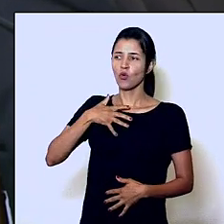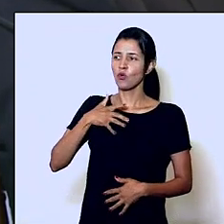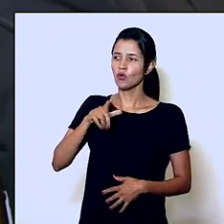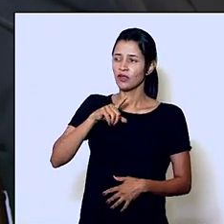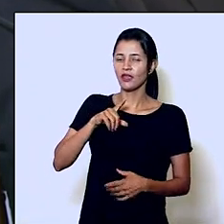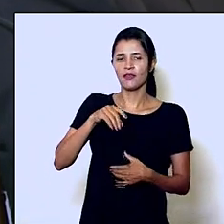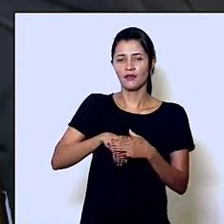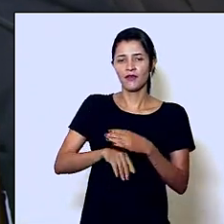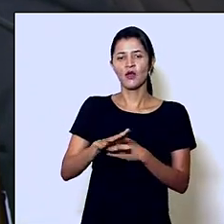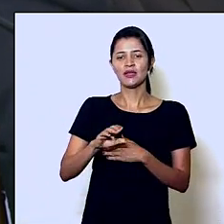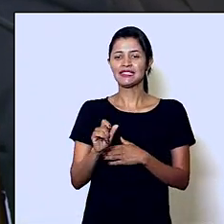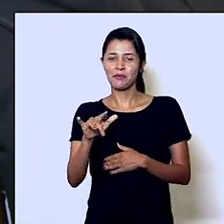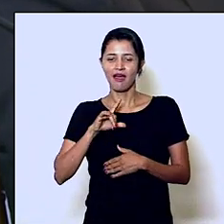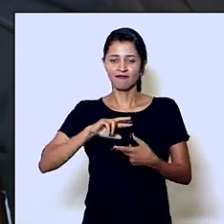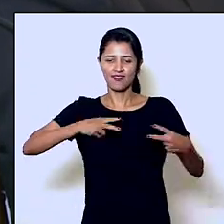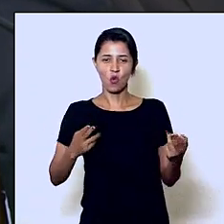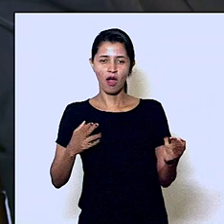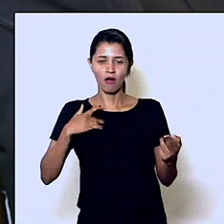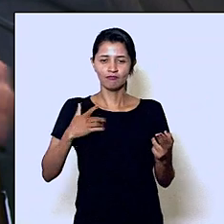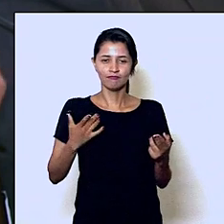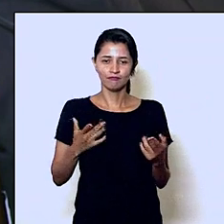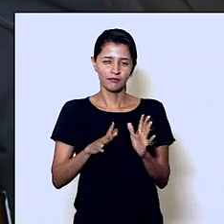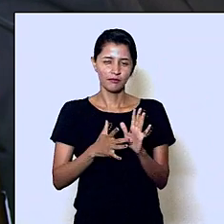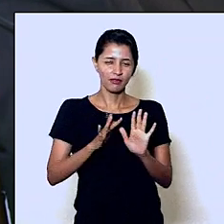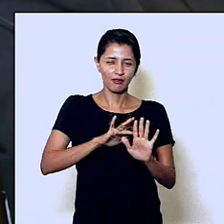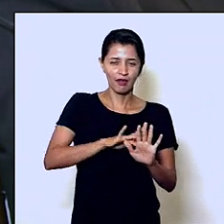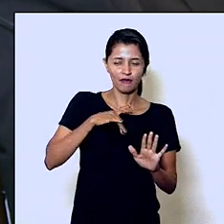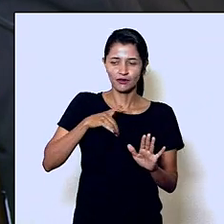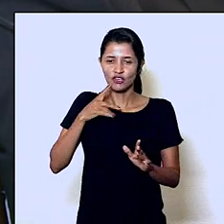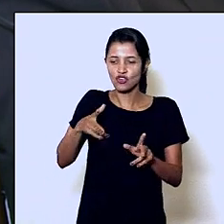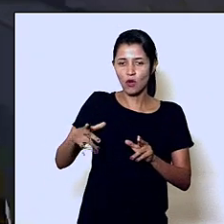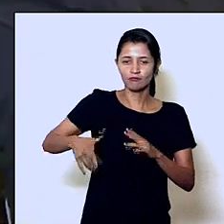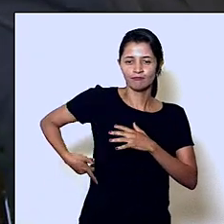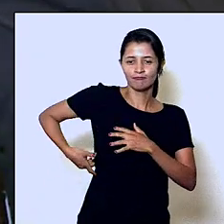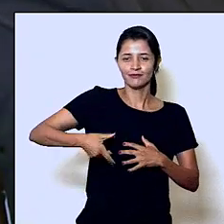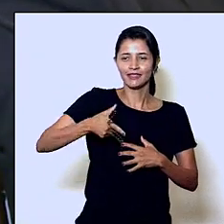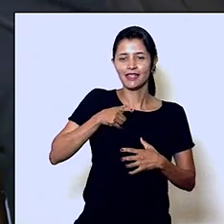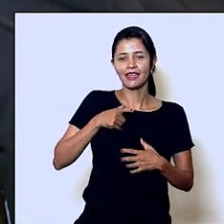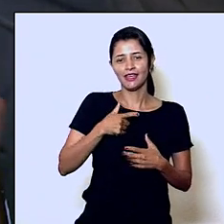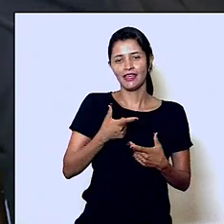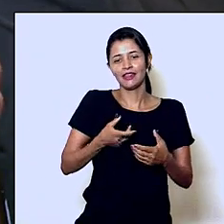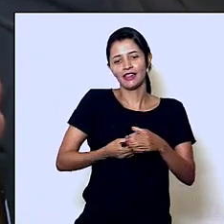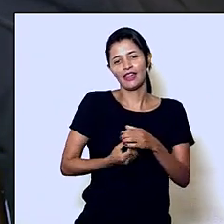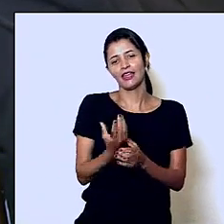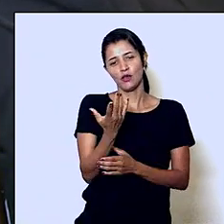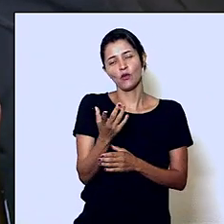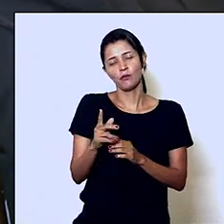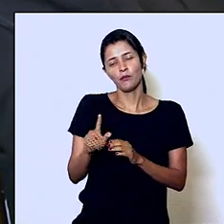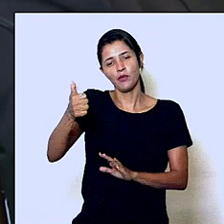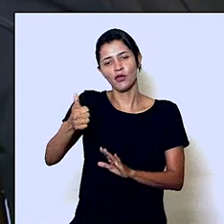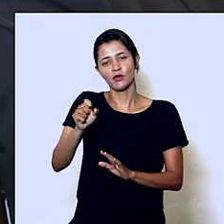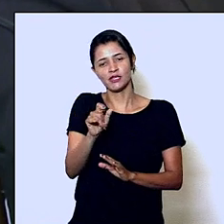somos uma costela que saiu do SEBRAE e nós levamos adiante com muito orgulho, muita satisfação, essa missão de